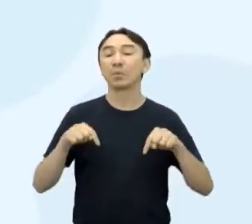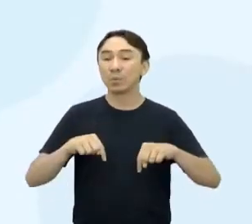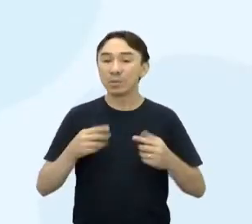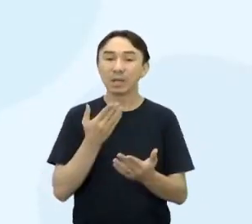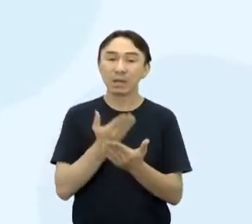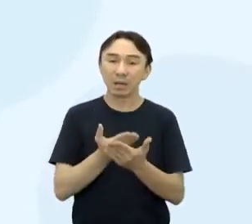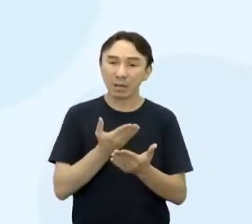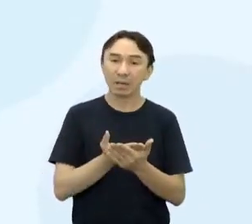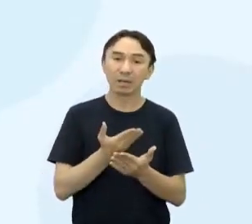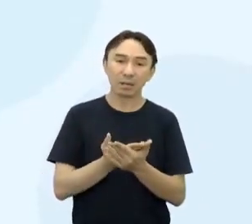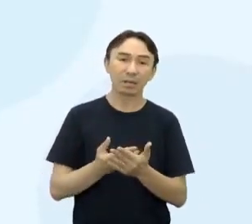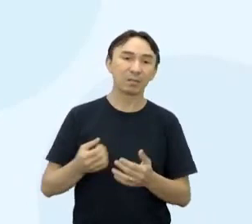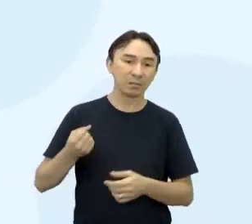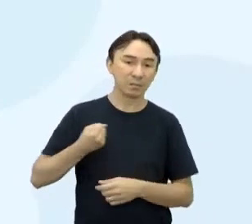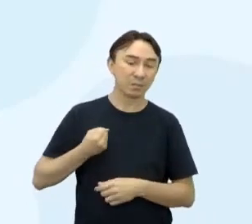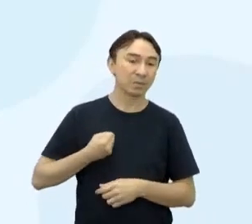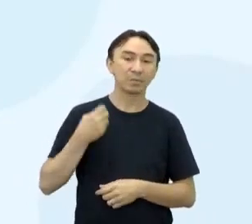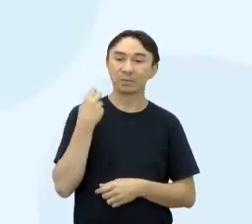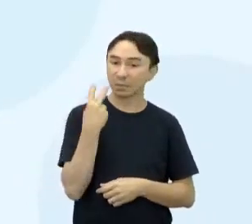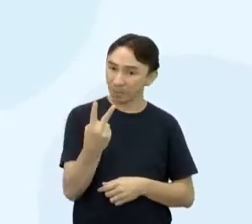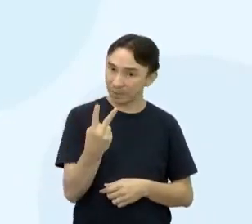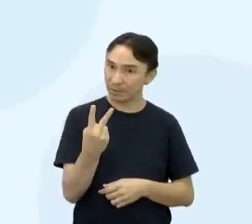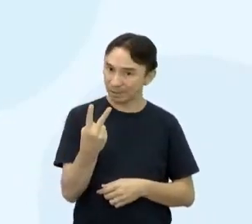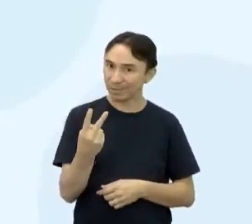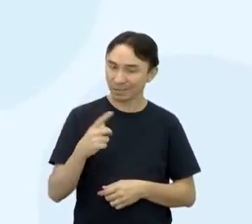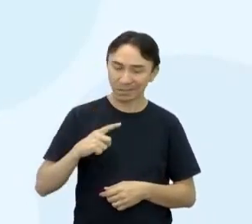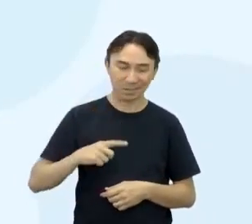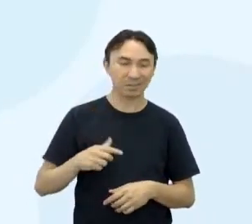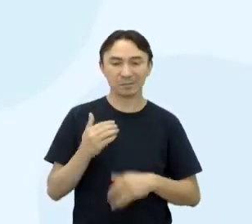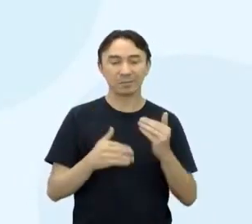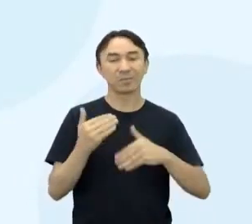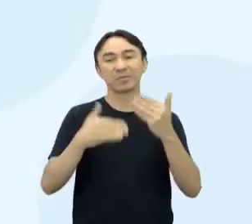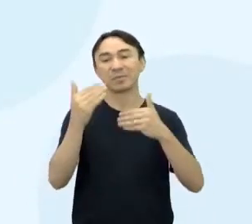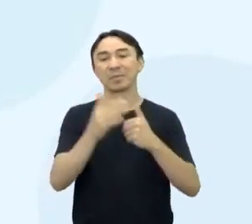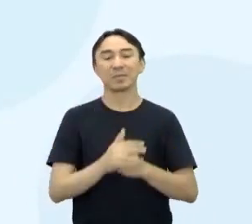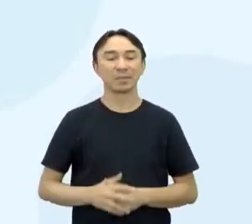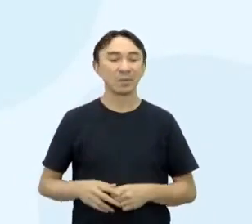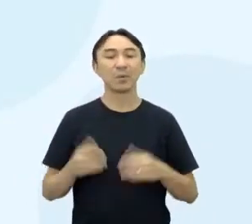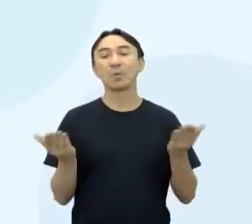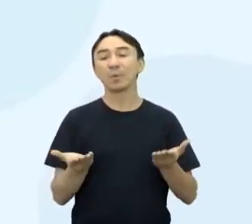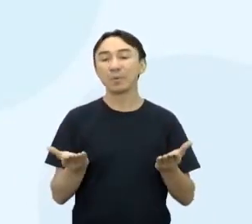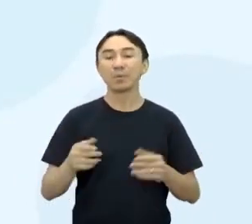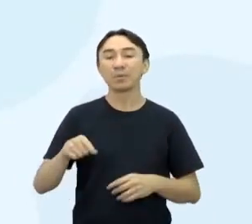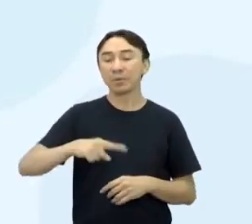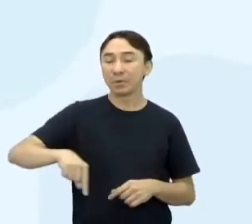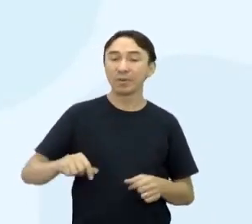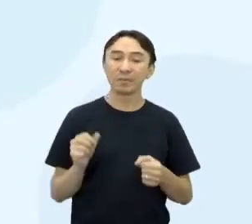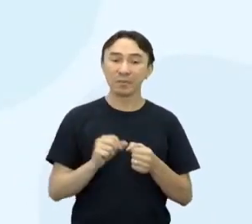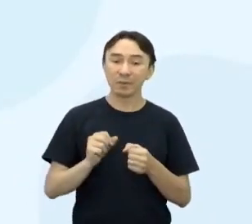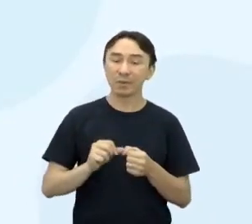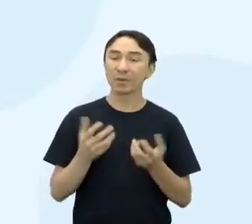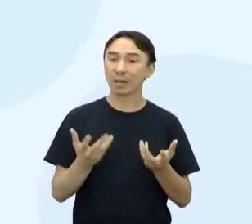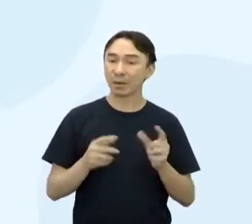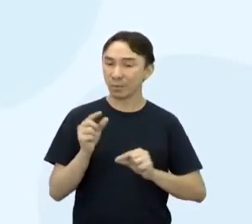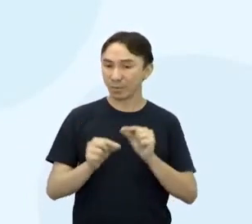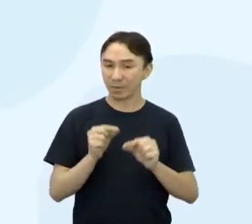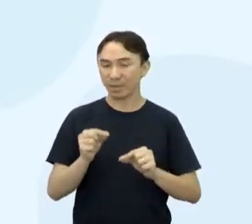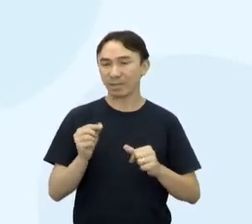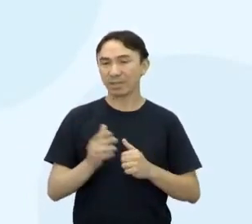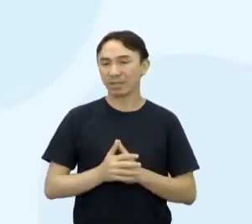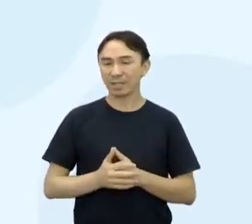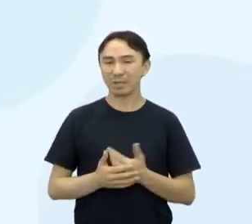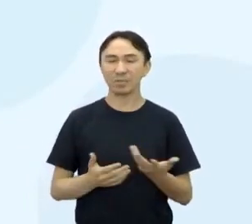desenvolvimento 2, a desenvolvimento 1 foi esse experimento e hoje o que a gente quer fazer? A partir desses dados experimentais que eu